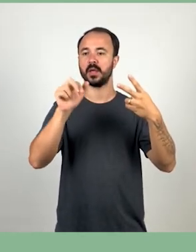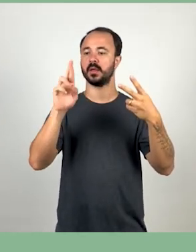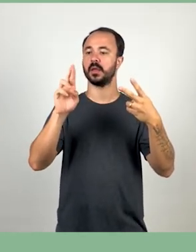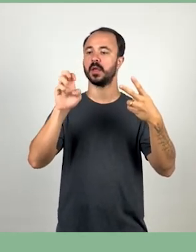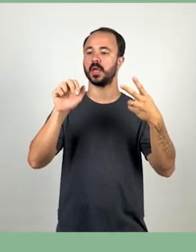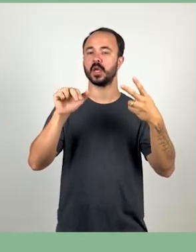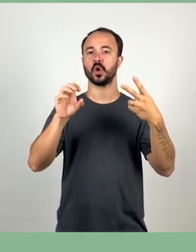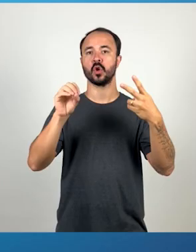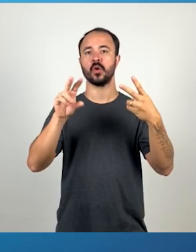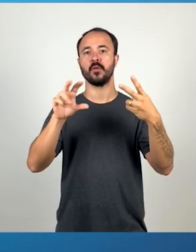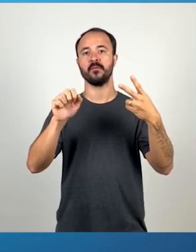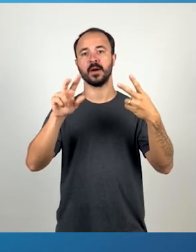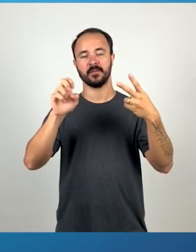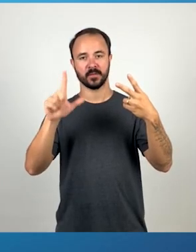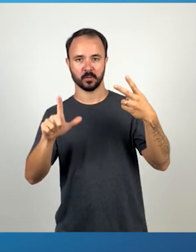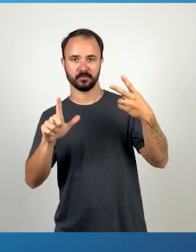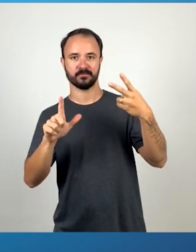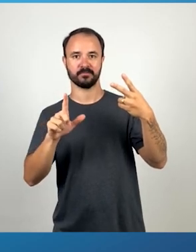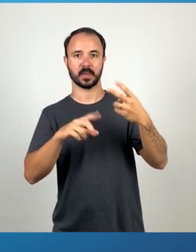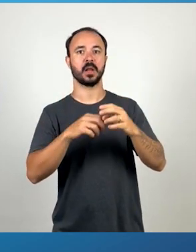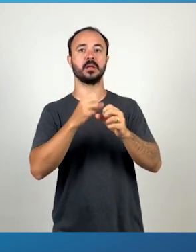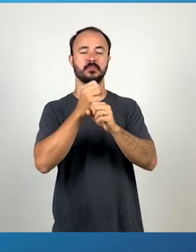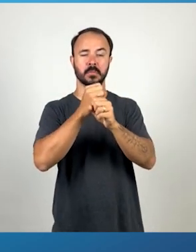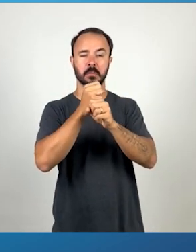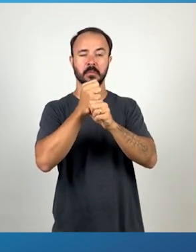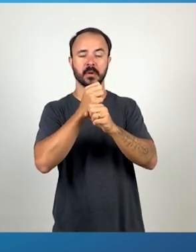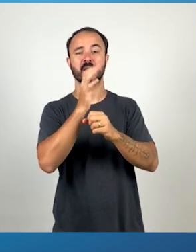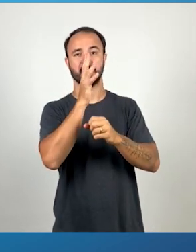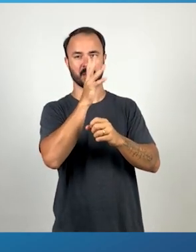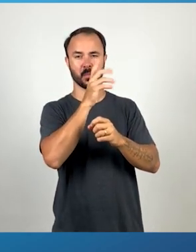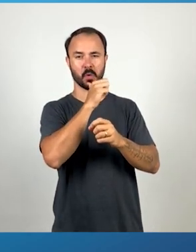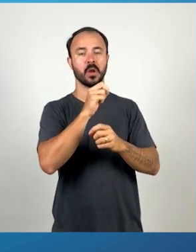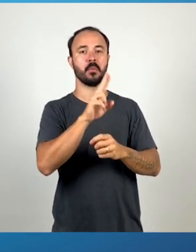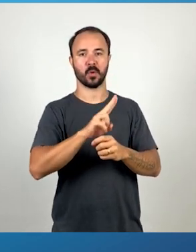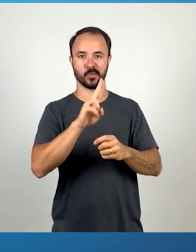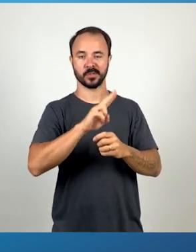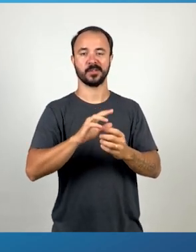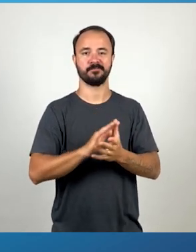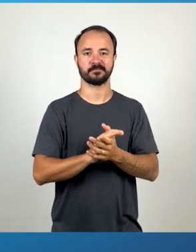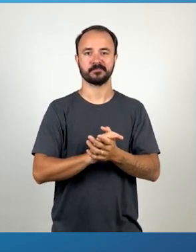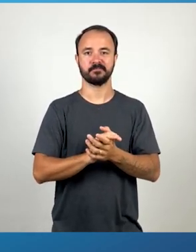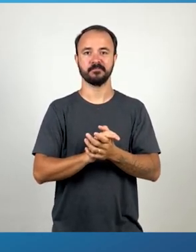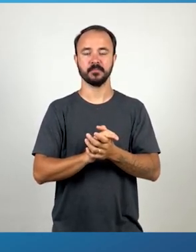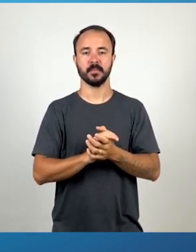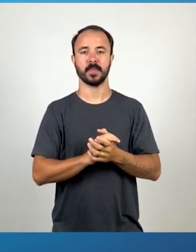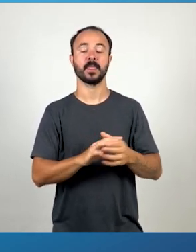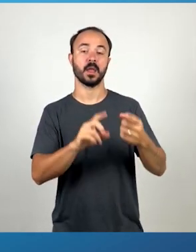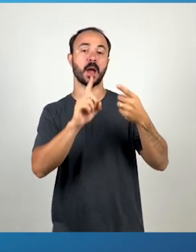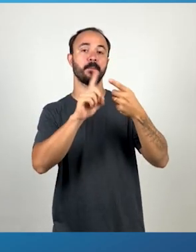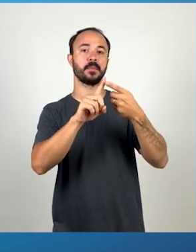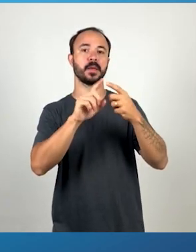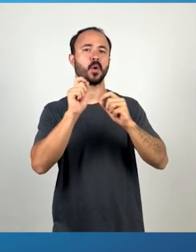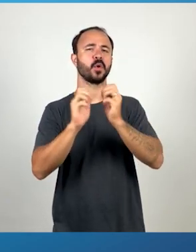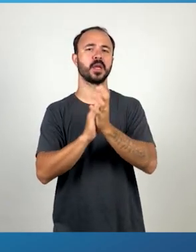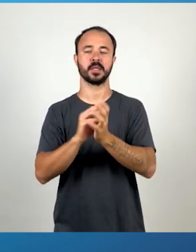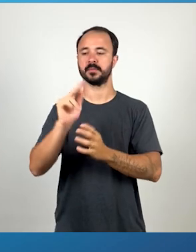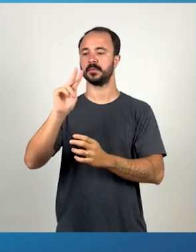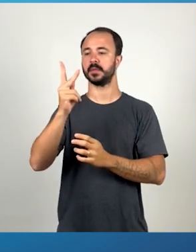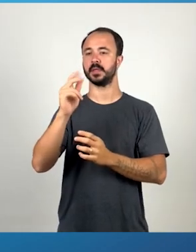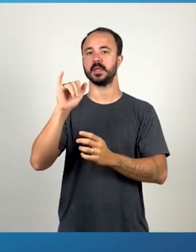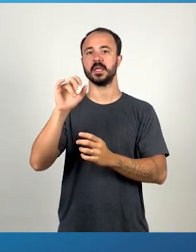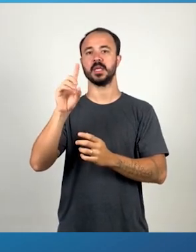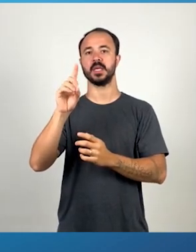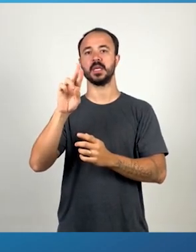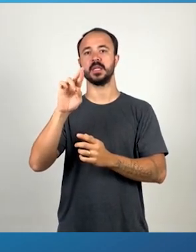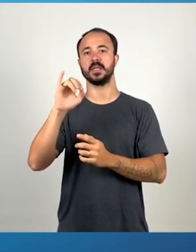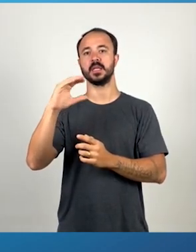curto espaço de tempo. O primeiro tipo de energia renovável que nós vamos trabalhar agora é a energia hídrica, né? A energia que é produzida pelas